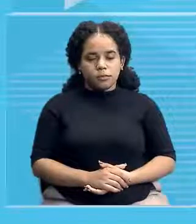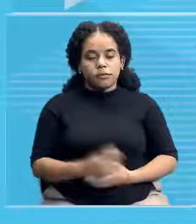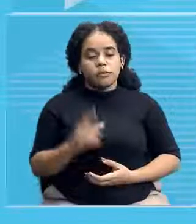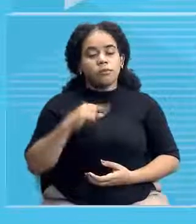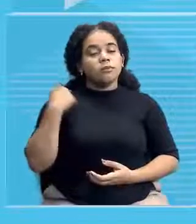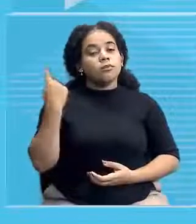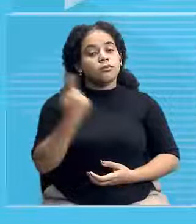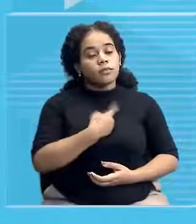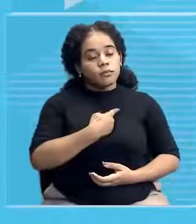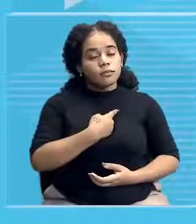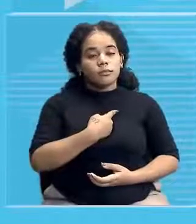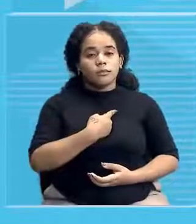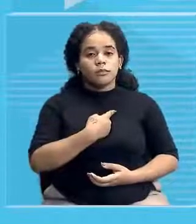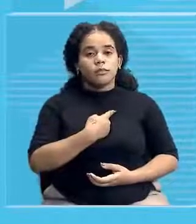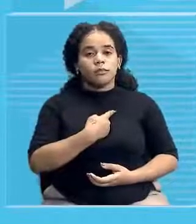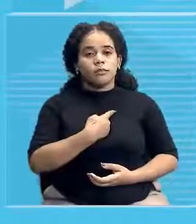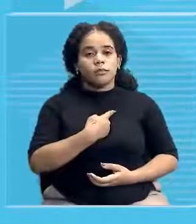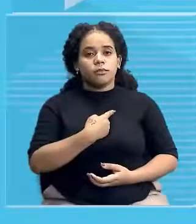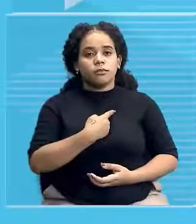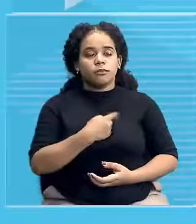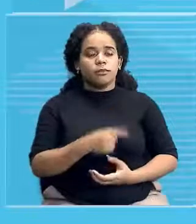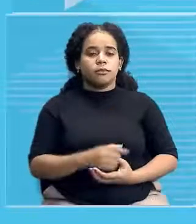Nós